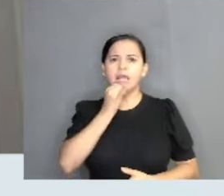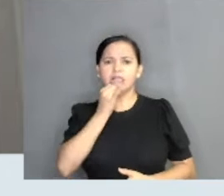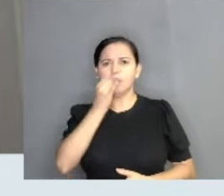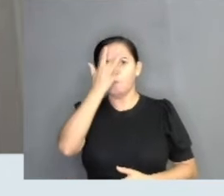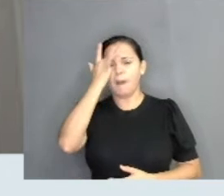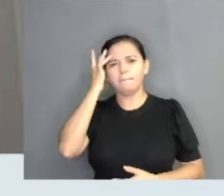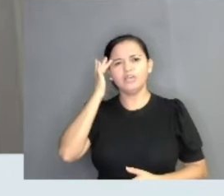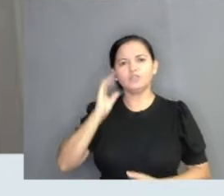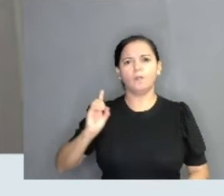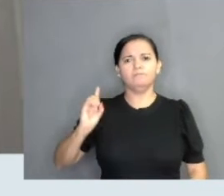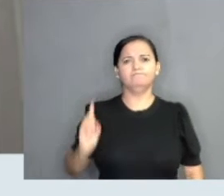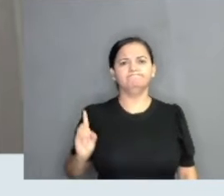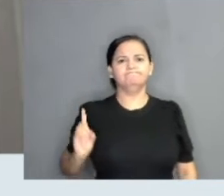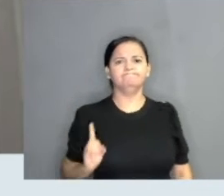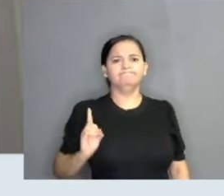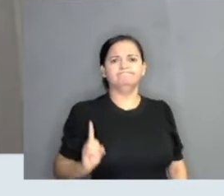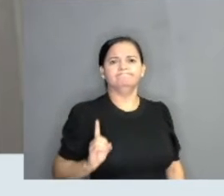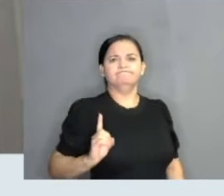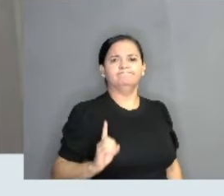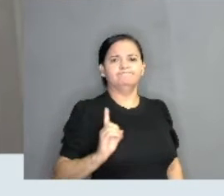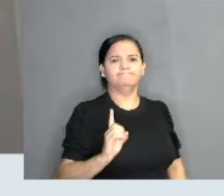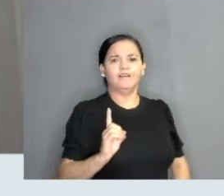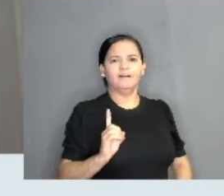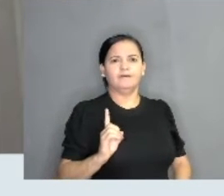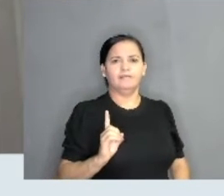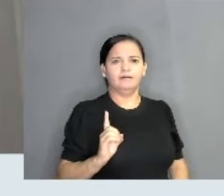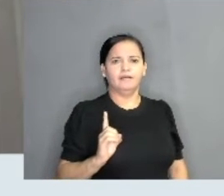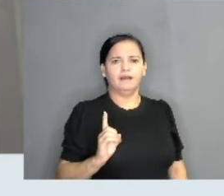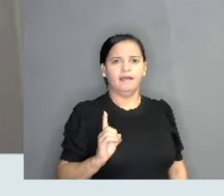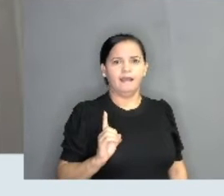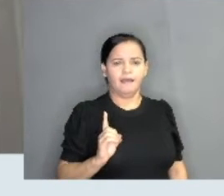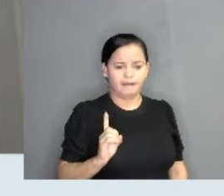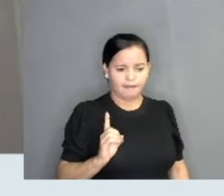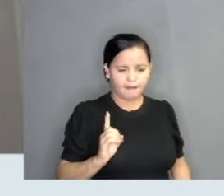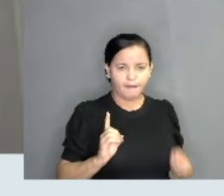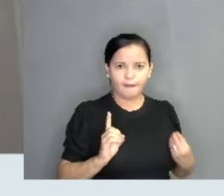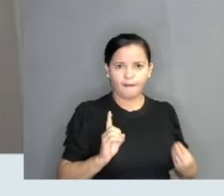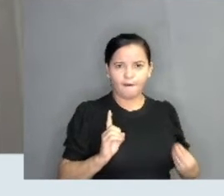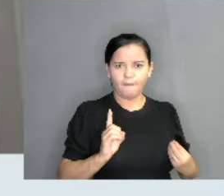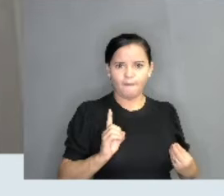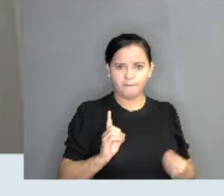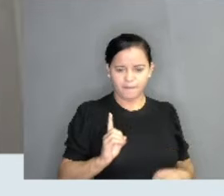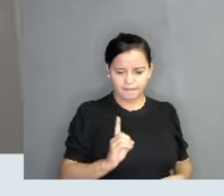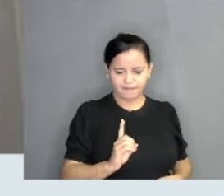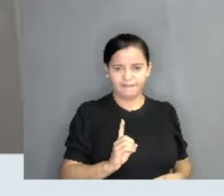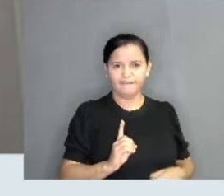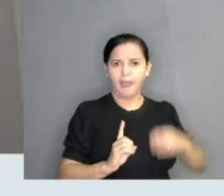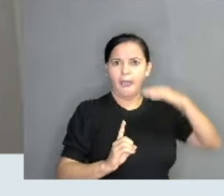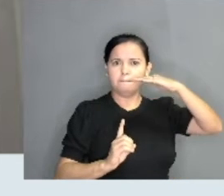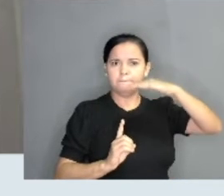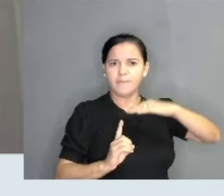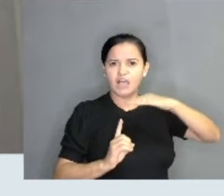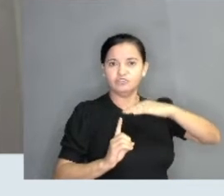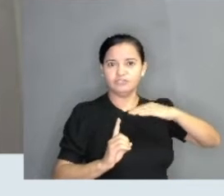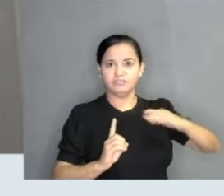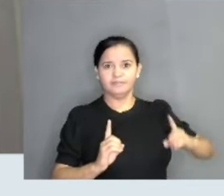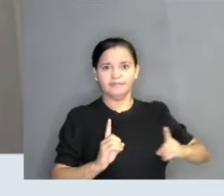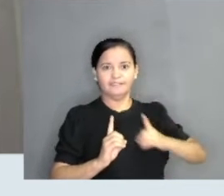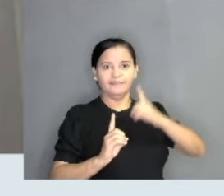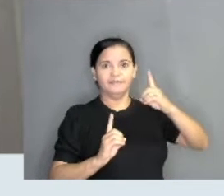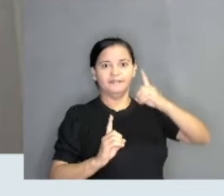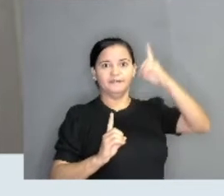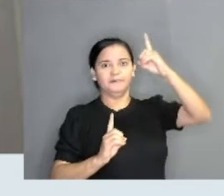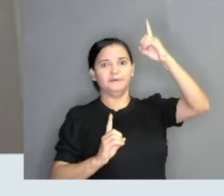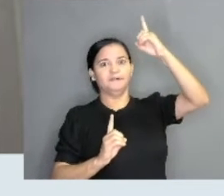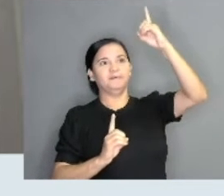para ver a escultura de mais perto ali, estaria nos pés, né? A cabeça estaria nos pés